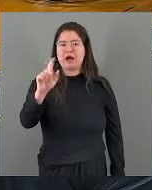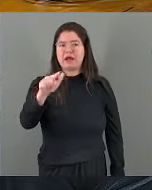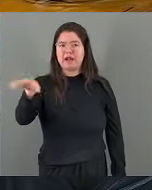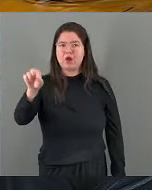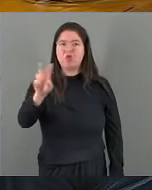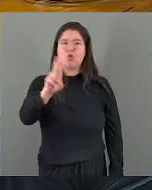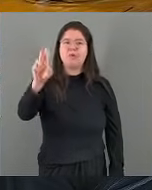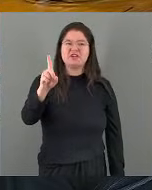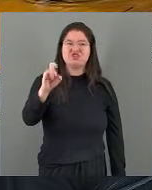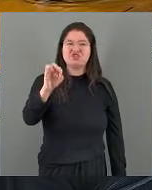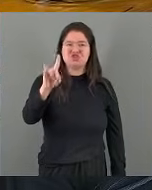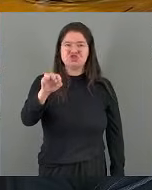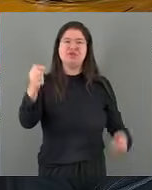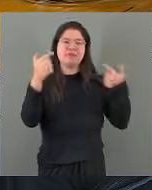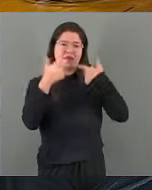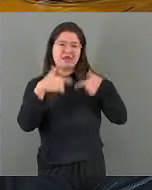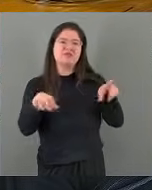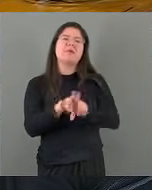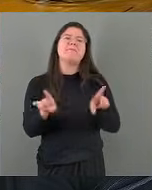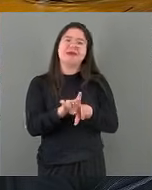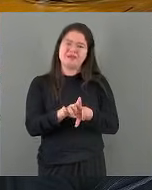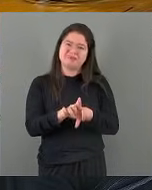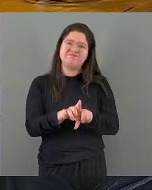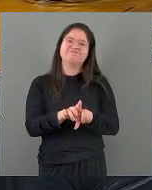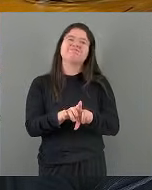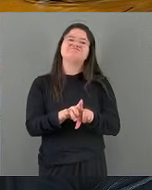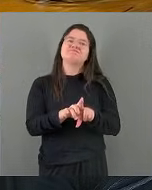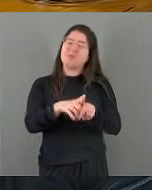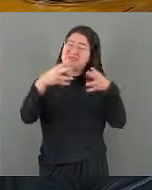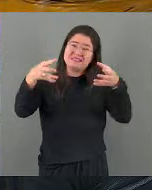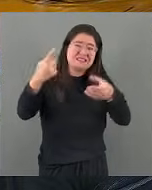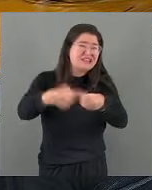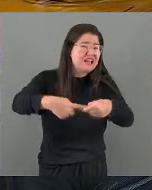está entre as 10, que é Sobral. Então,